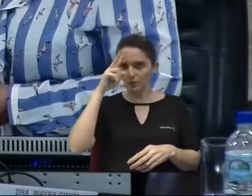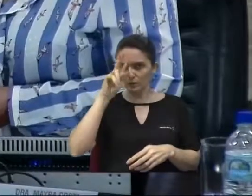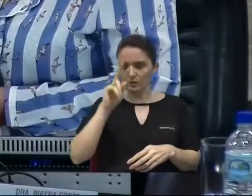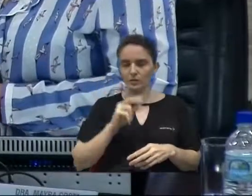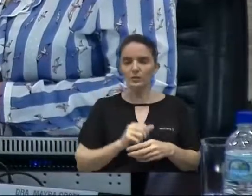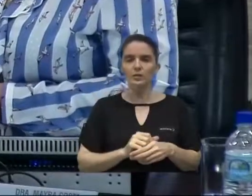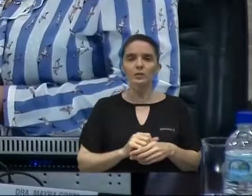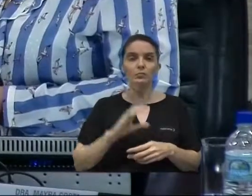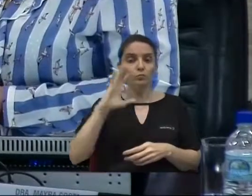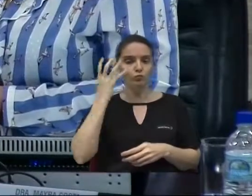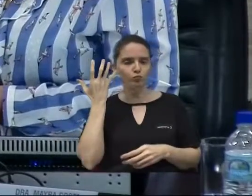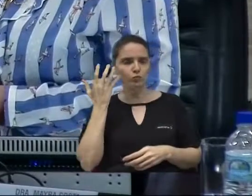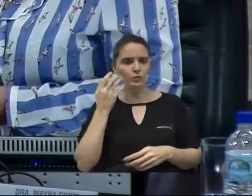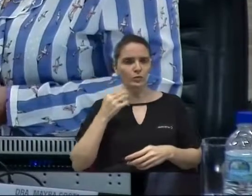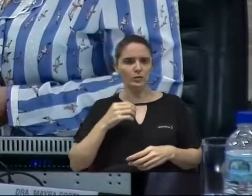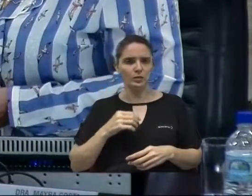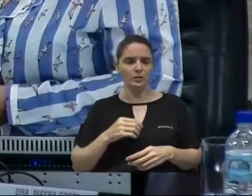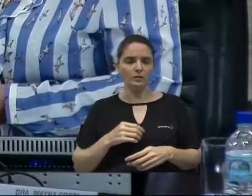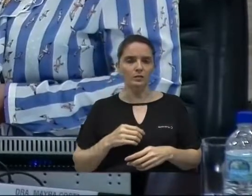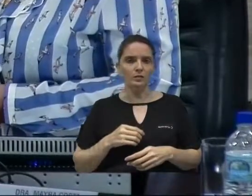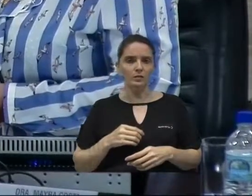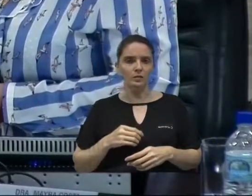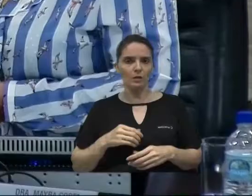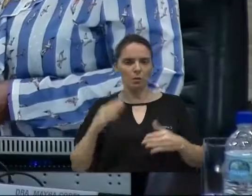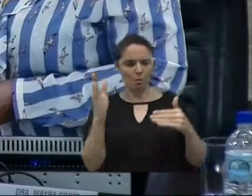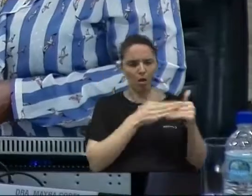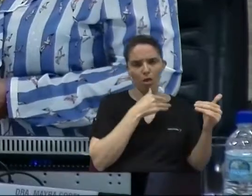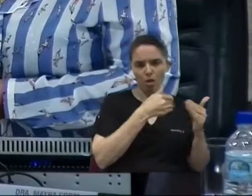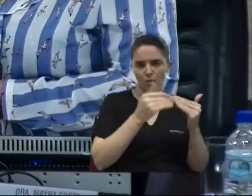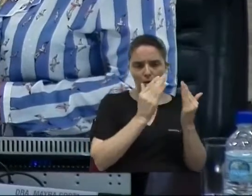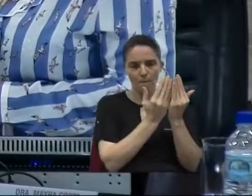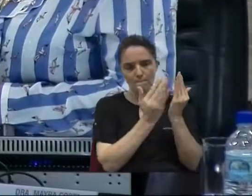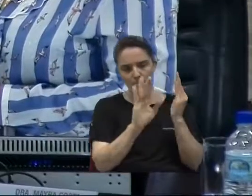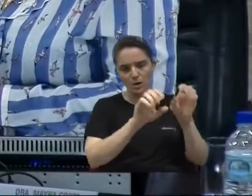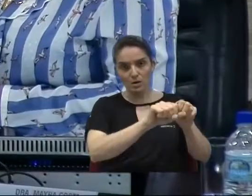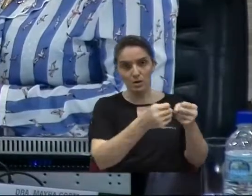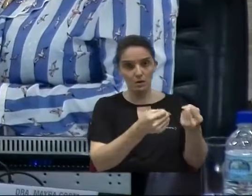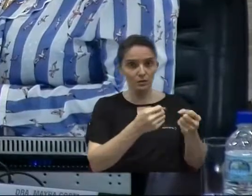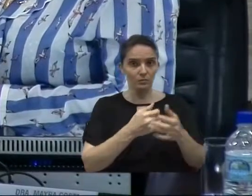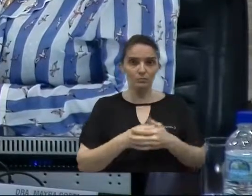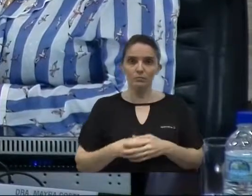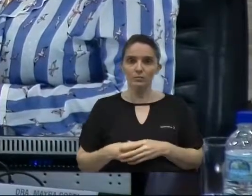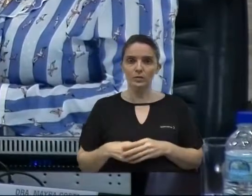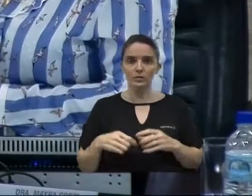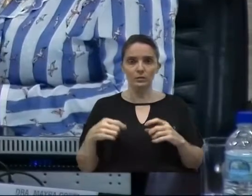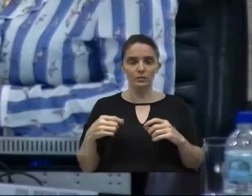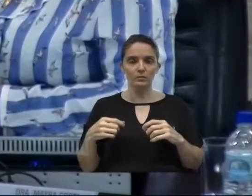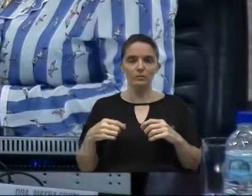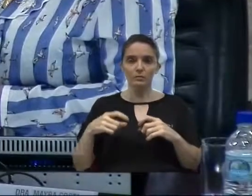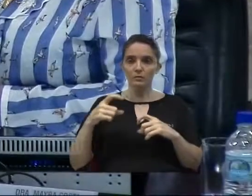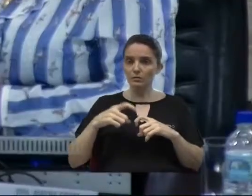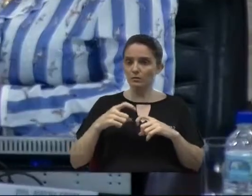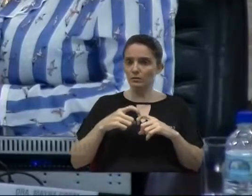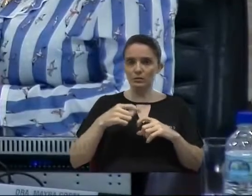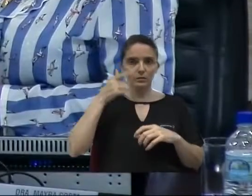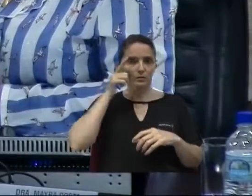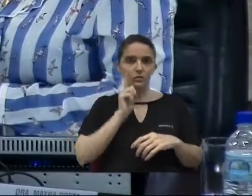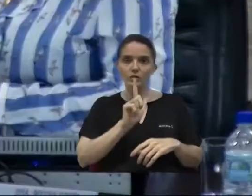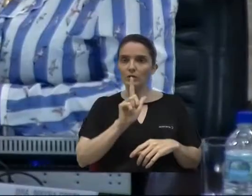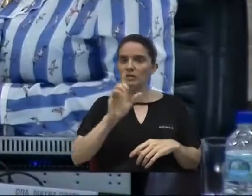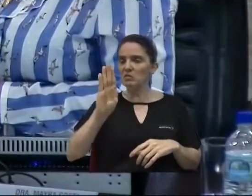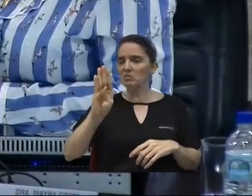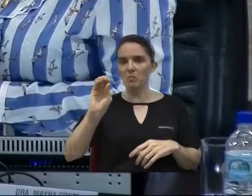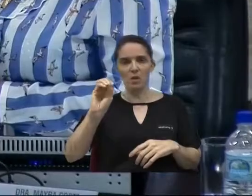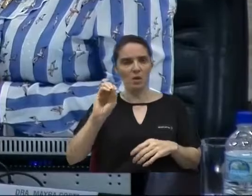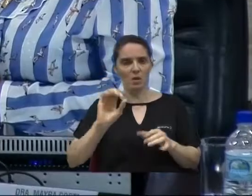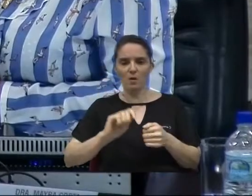acontecia ameaça de agressão, quebra-porta, tudo, a gente não conseguia fazer nem boletim de ocorrência. Nem